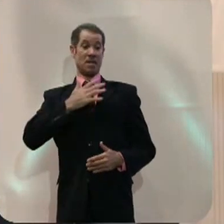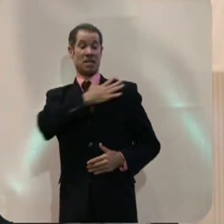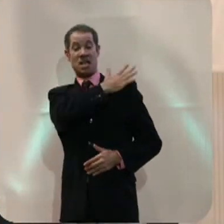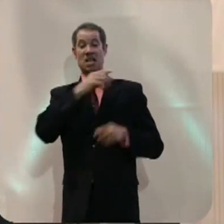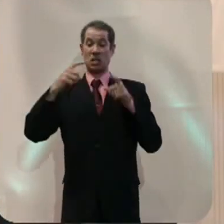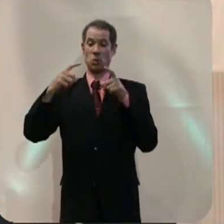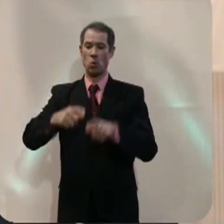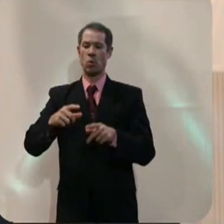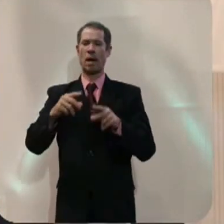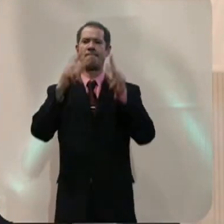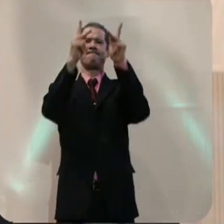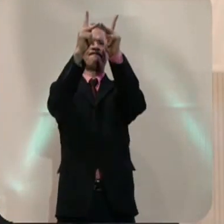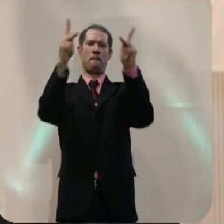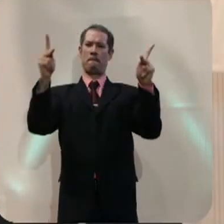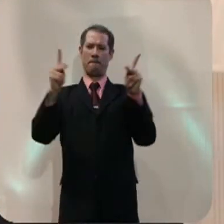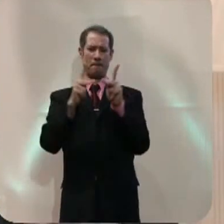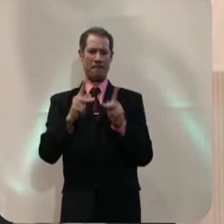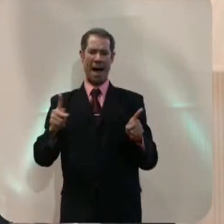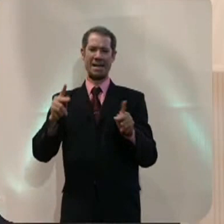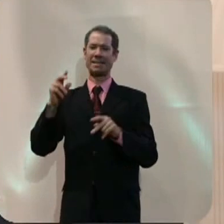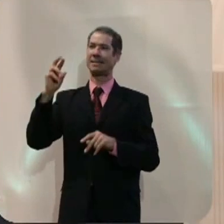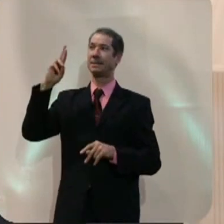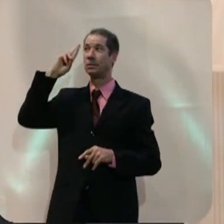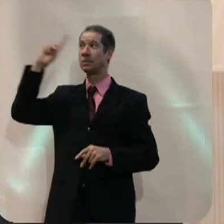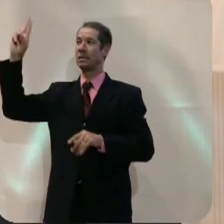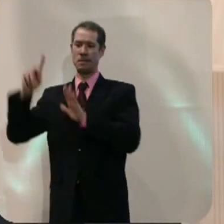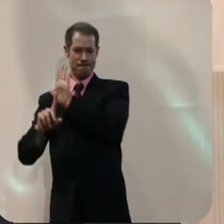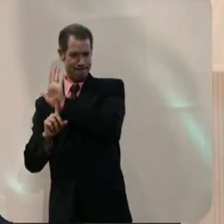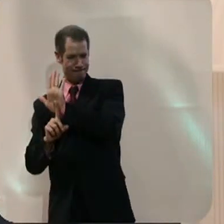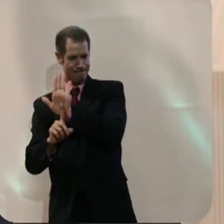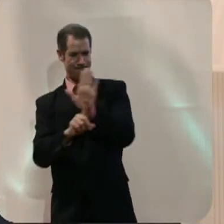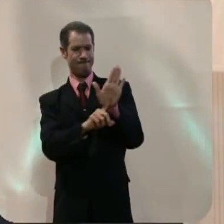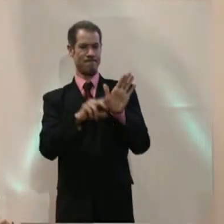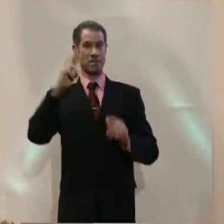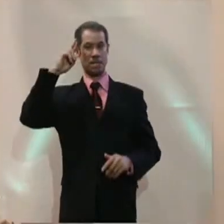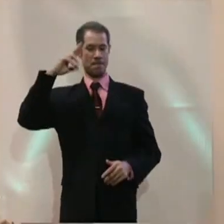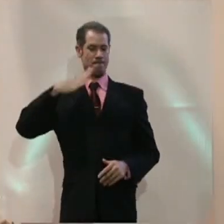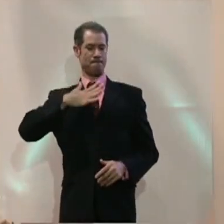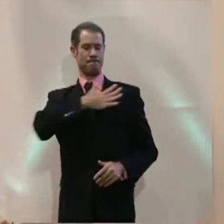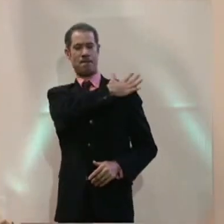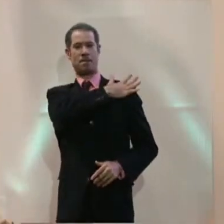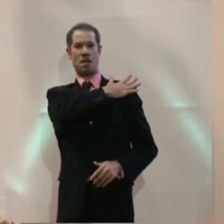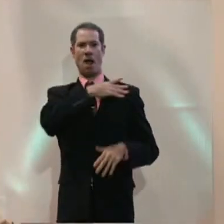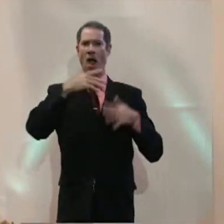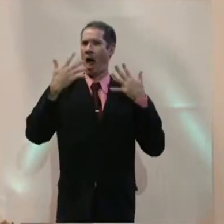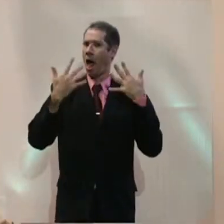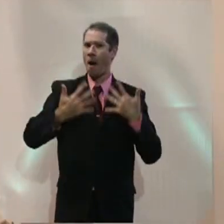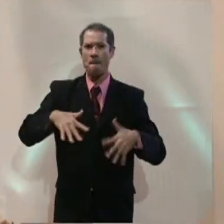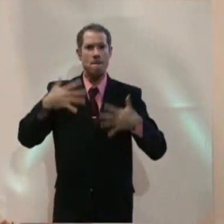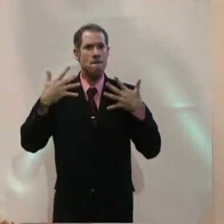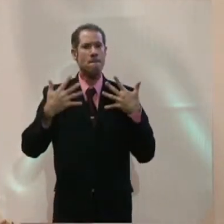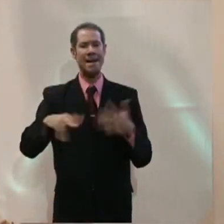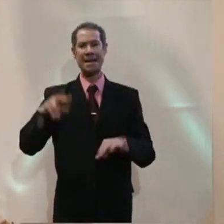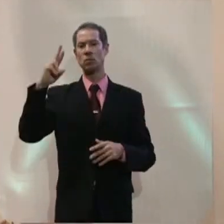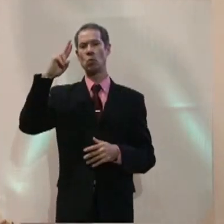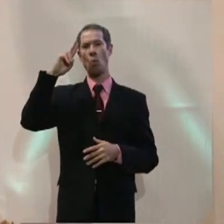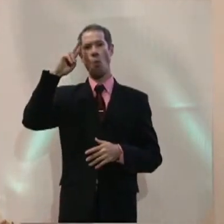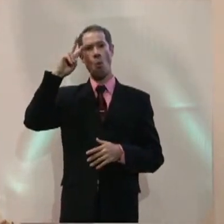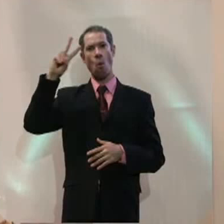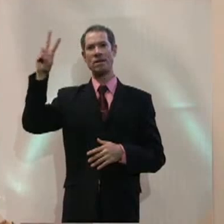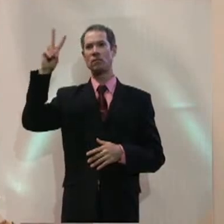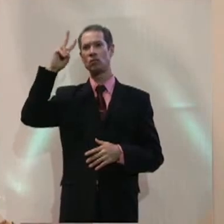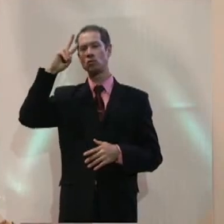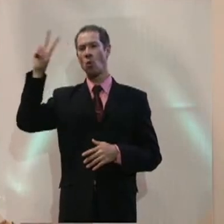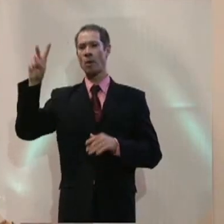estabelecerei paz, declara o Senhor dos exércitos. Eu acho tremenda essa história, porque